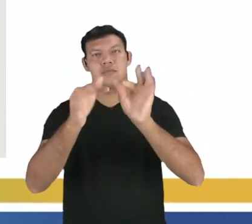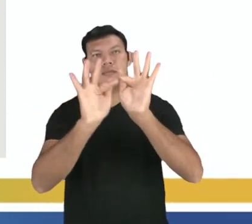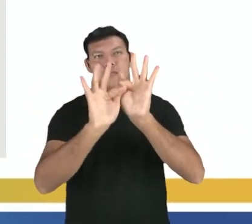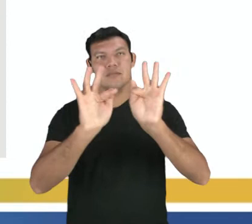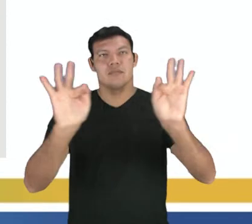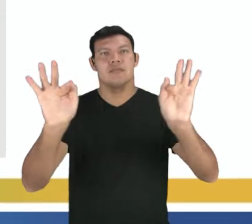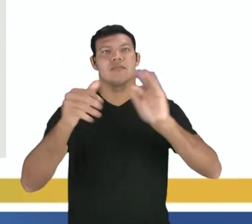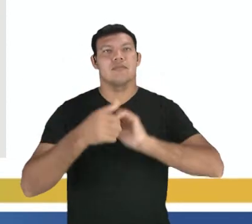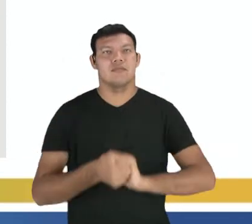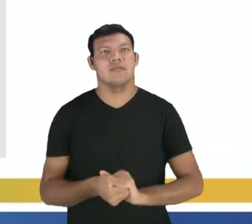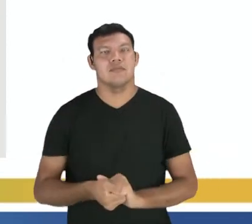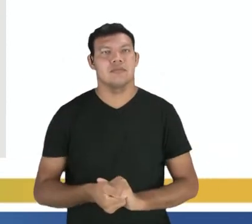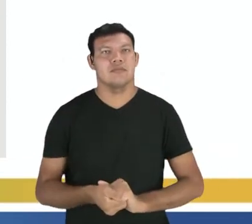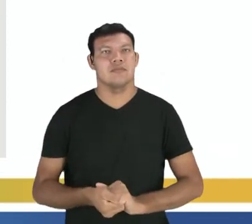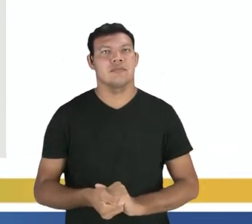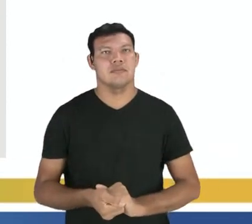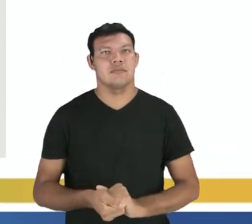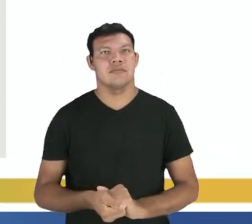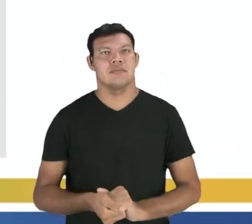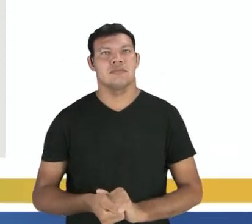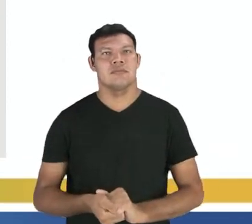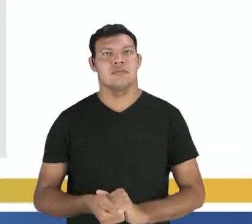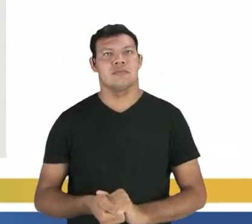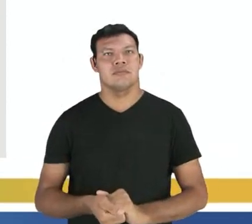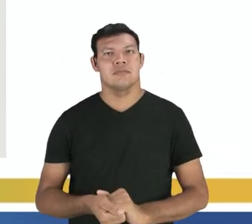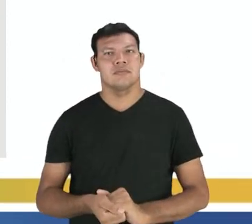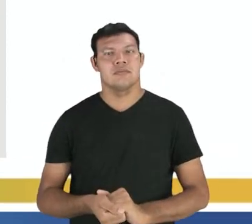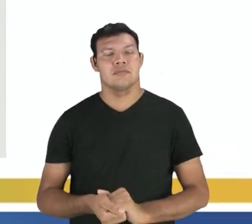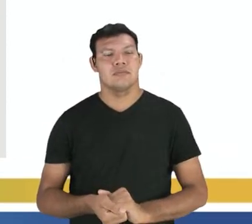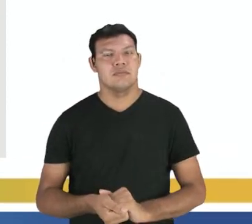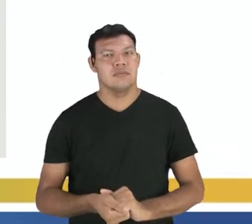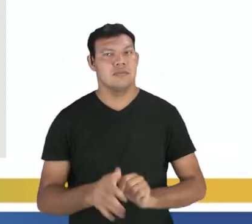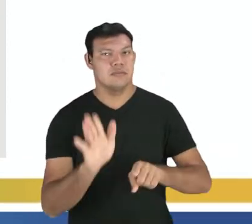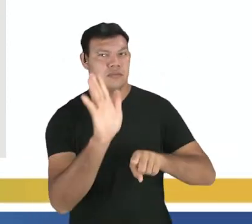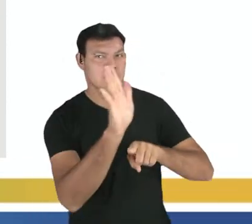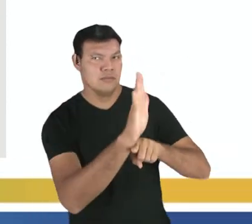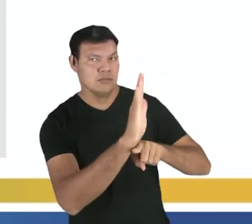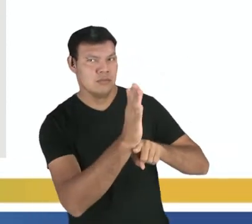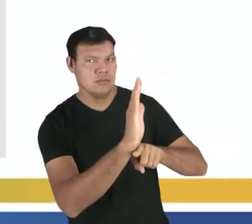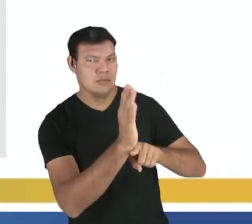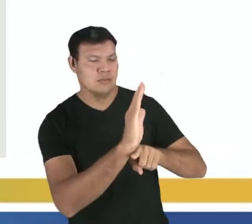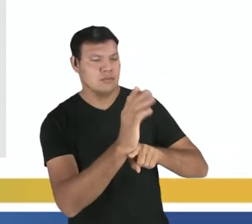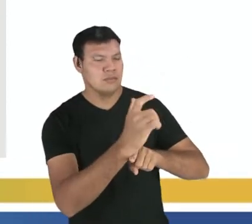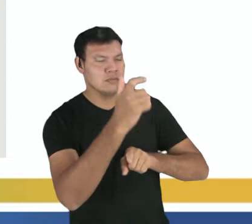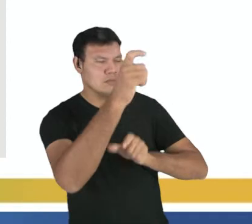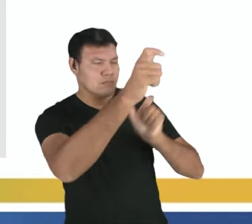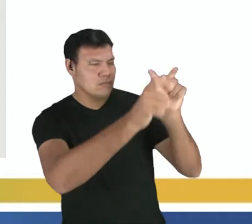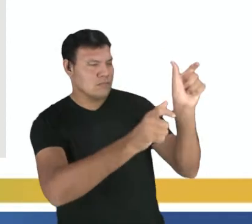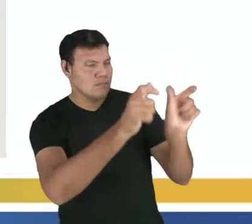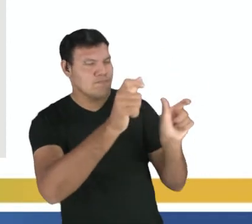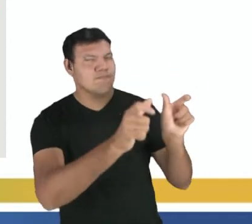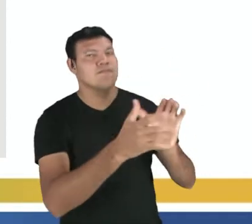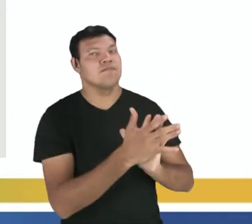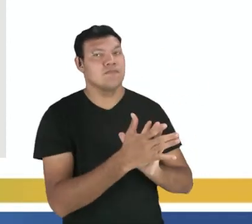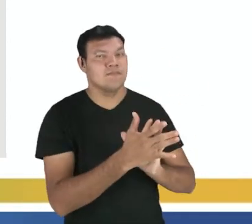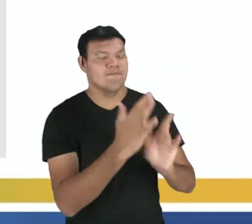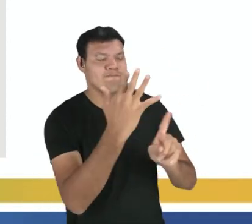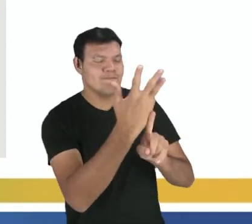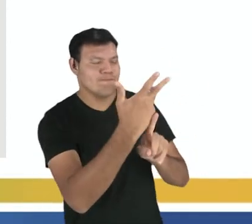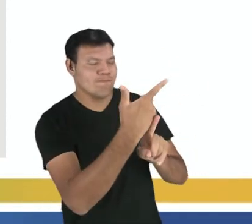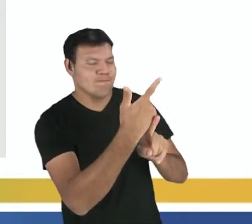frase do quadrinho anterior, né, quando ele diz: o cinema de uma de suas personalidades, cuja